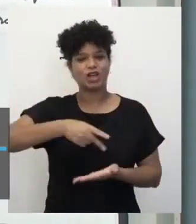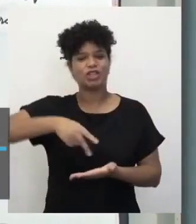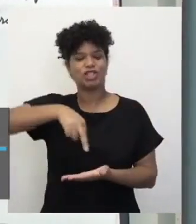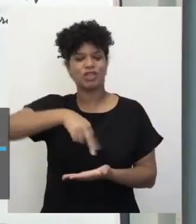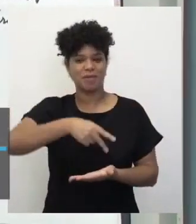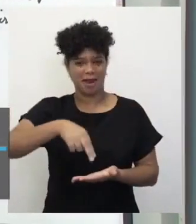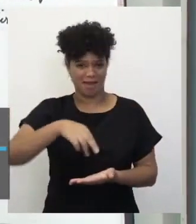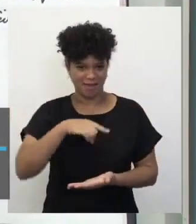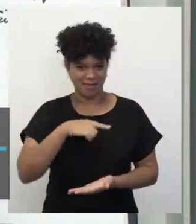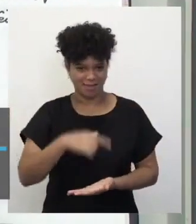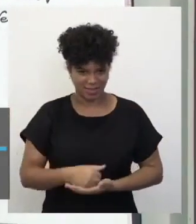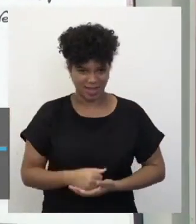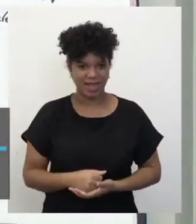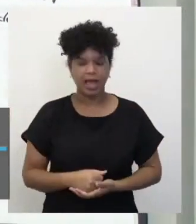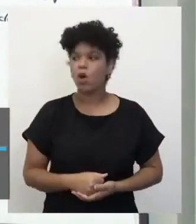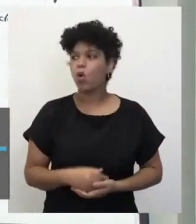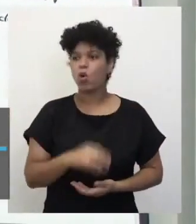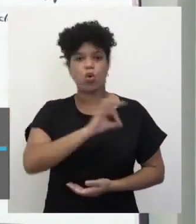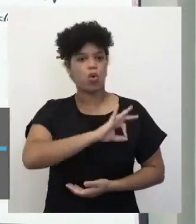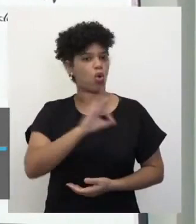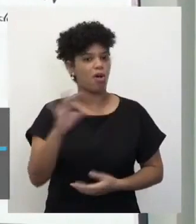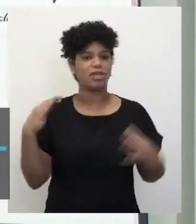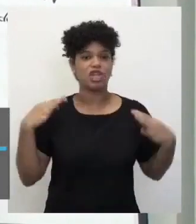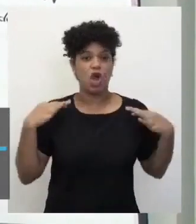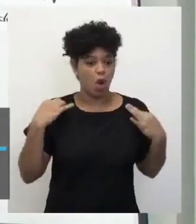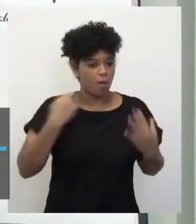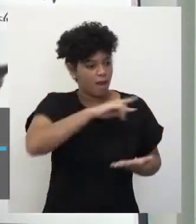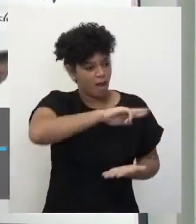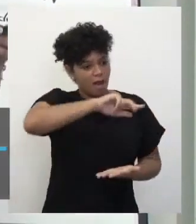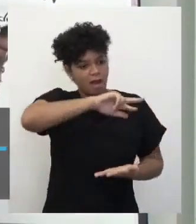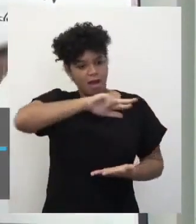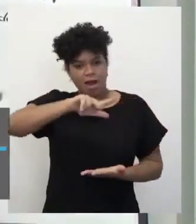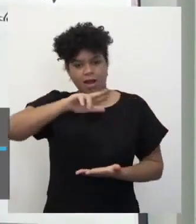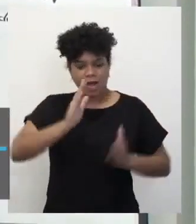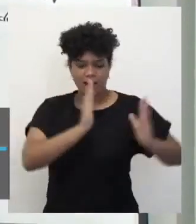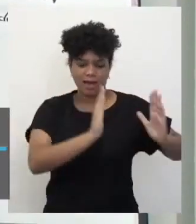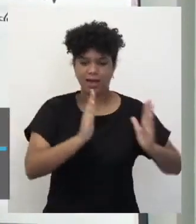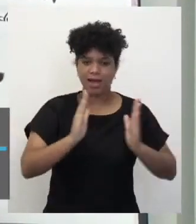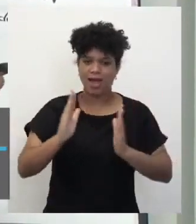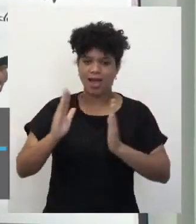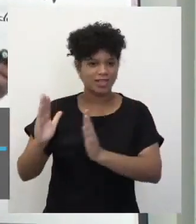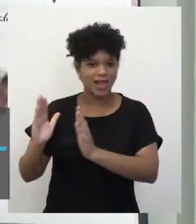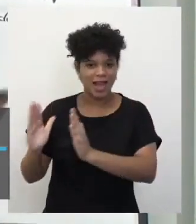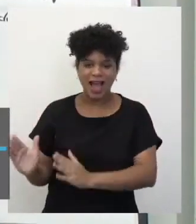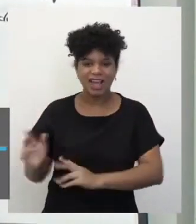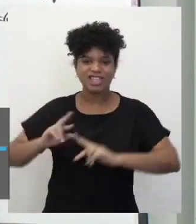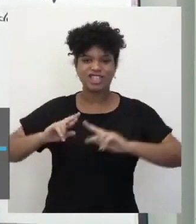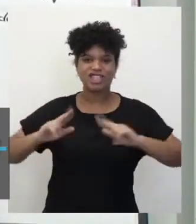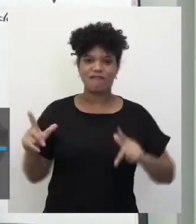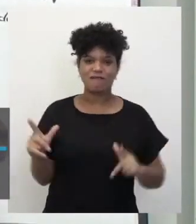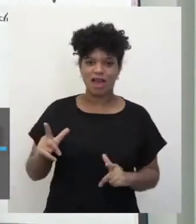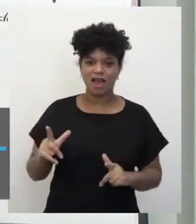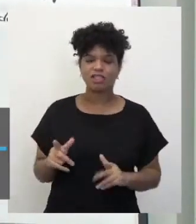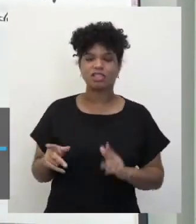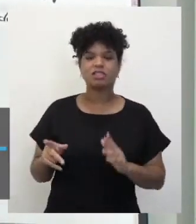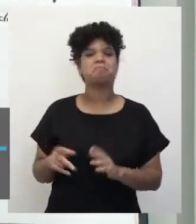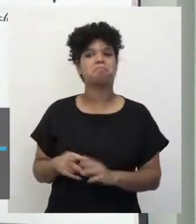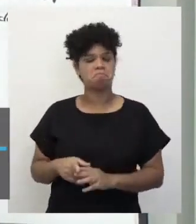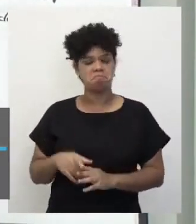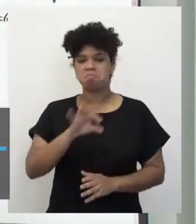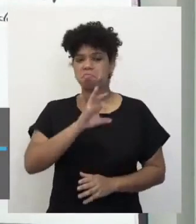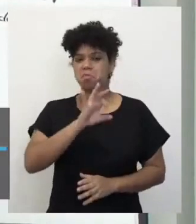espaço. Então, imagine a riqueza de figurinos e de vestimentas de épocas diferentes que a gente encontra ali. É uma